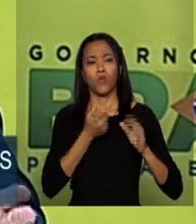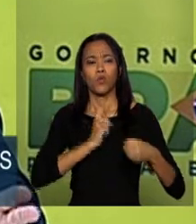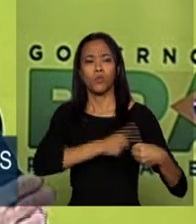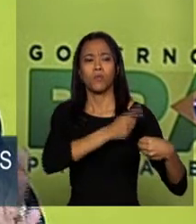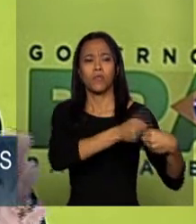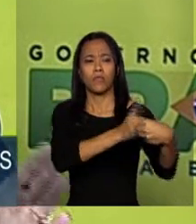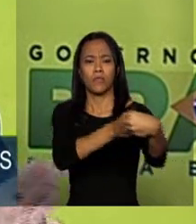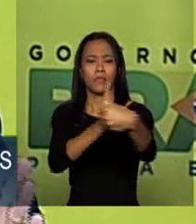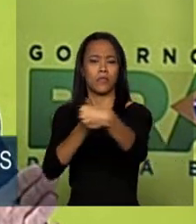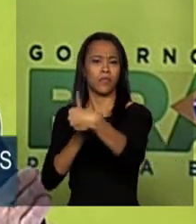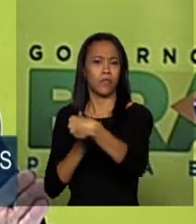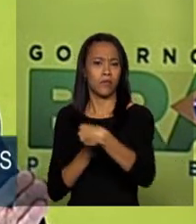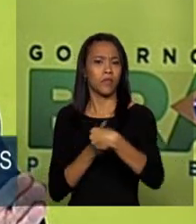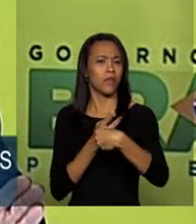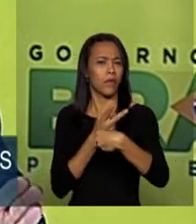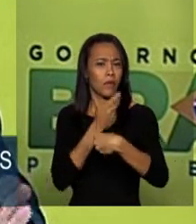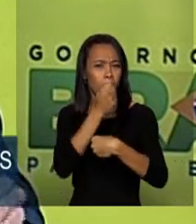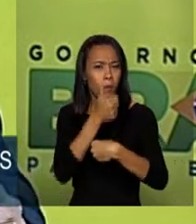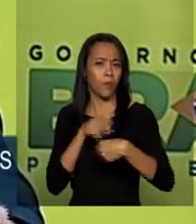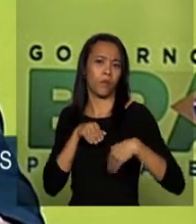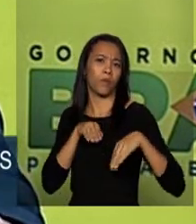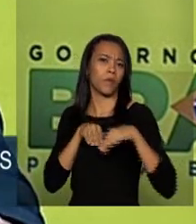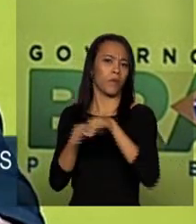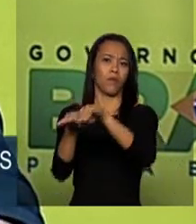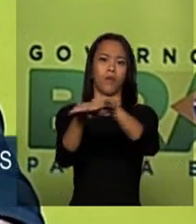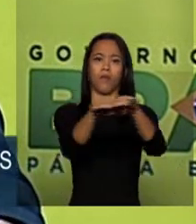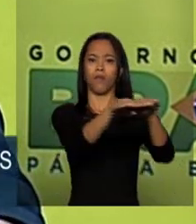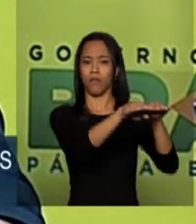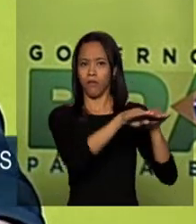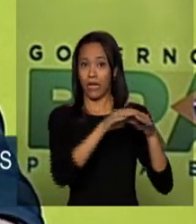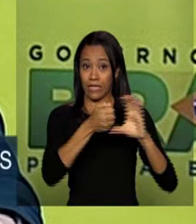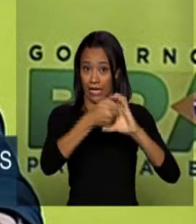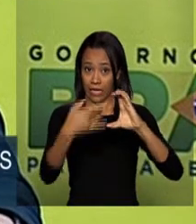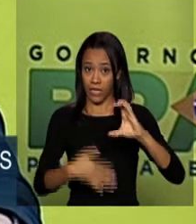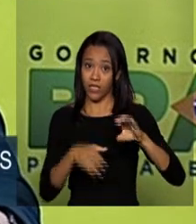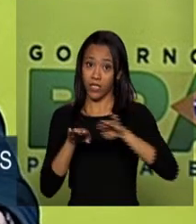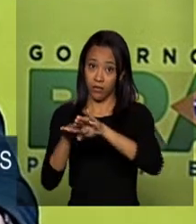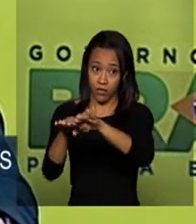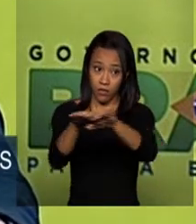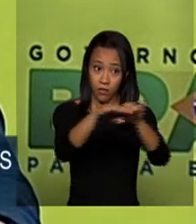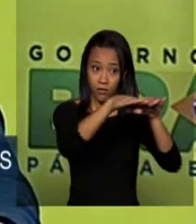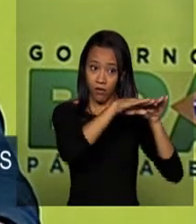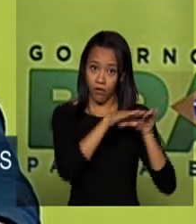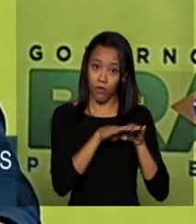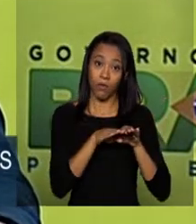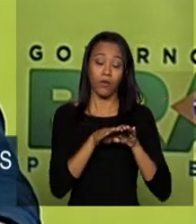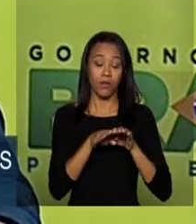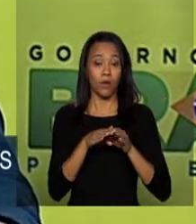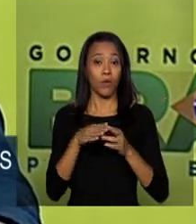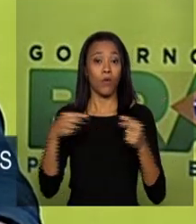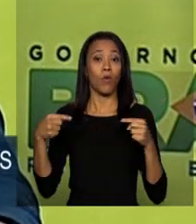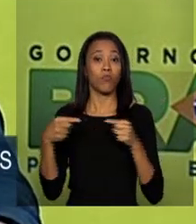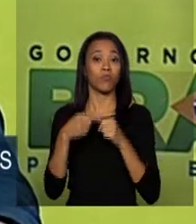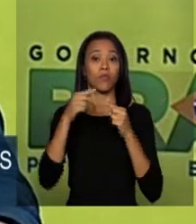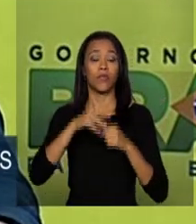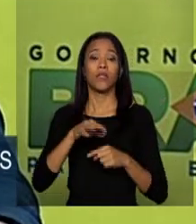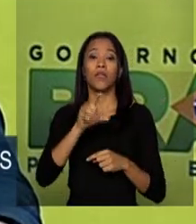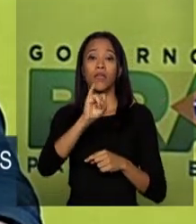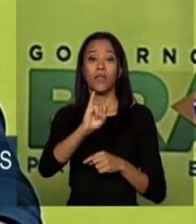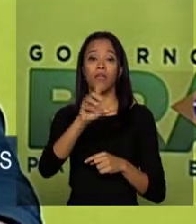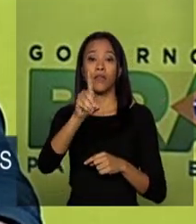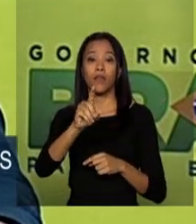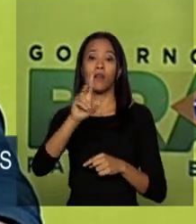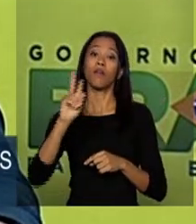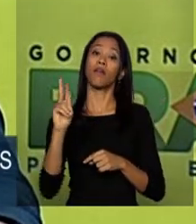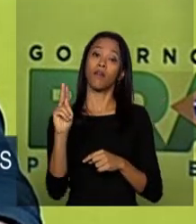municípios estava bastante uniforme, né? Se a gente pegar pelo indicador, pelo IDH. Com esse edital, a gente